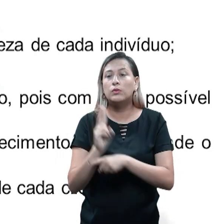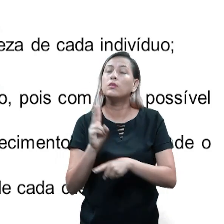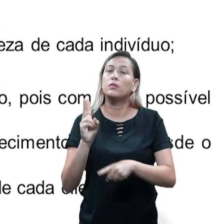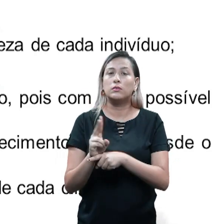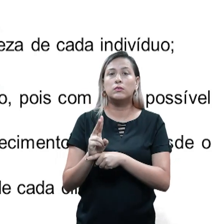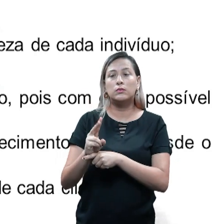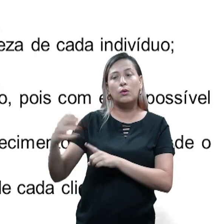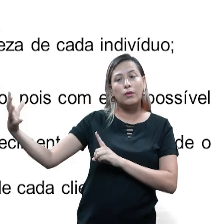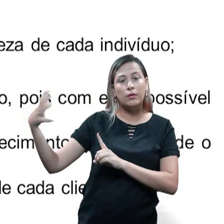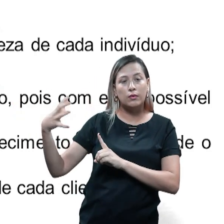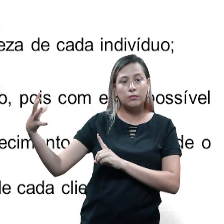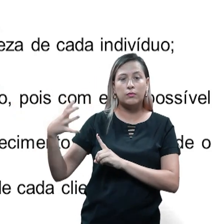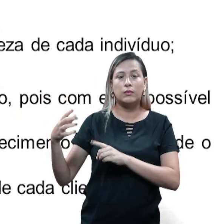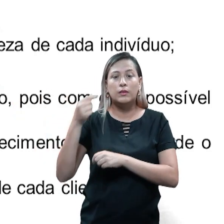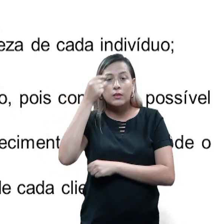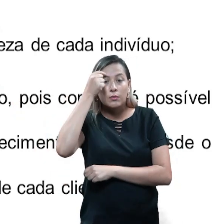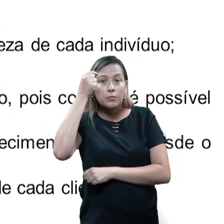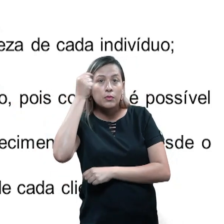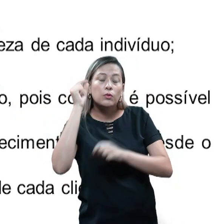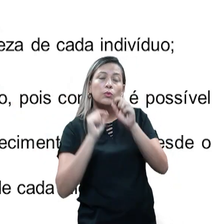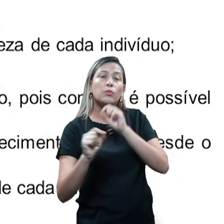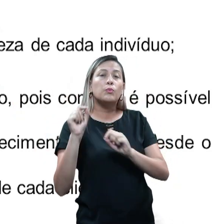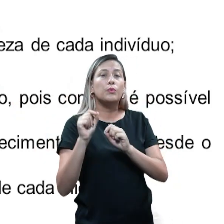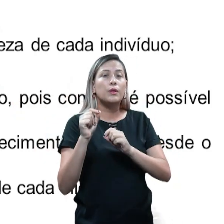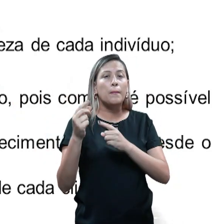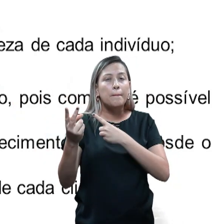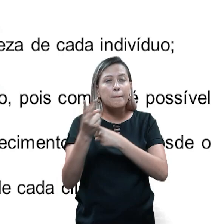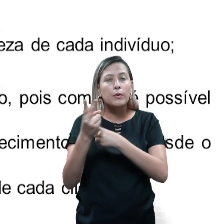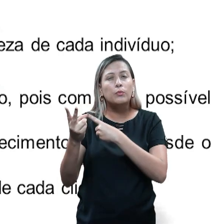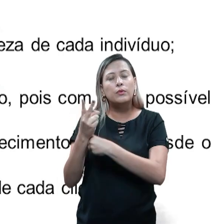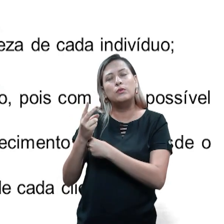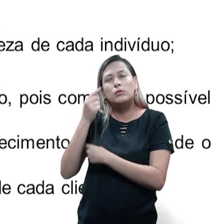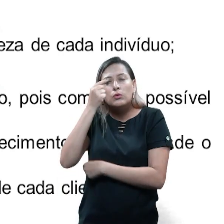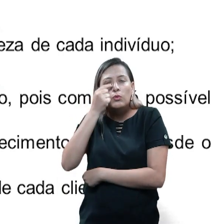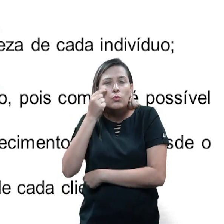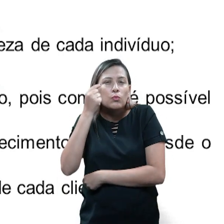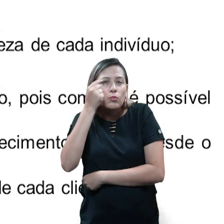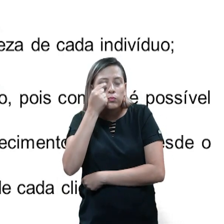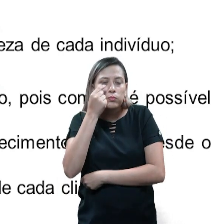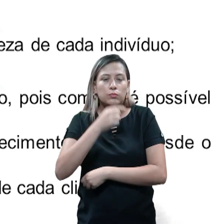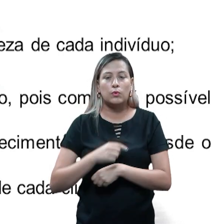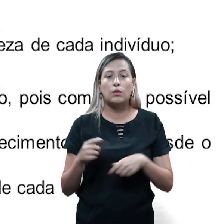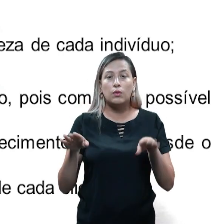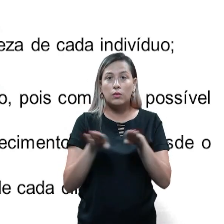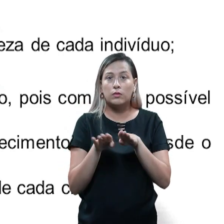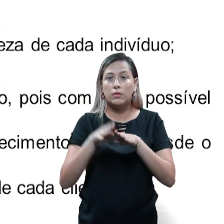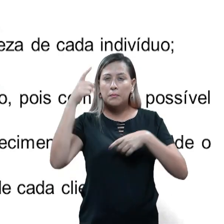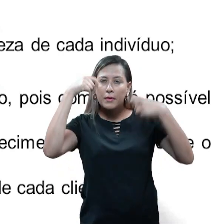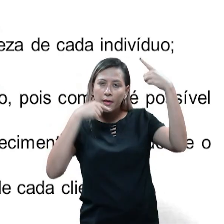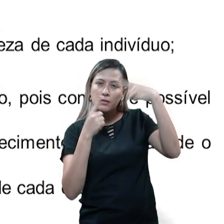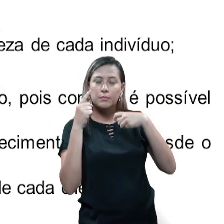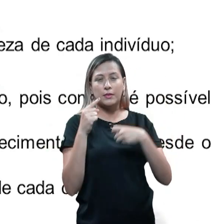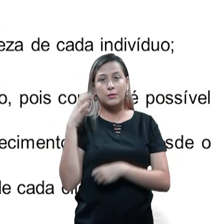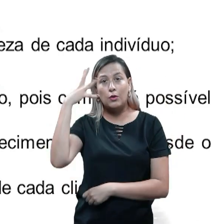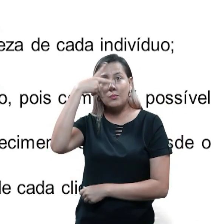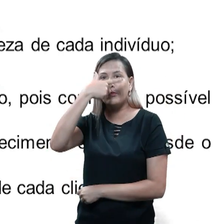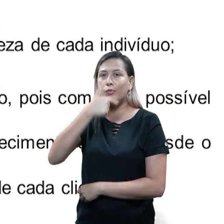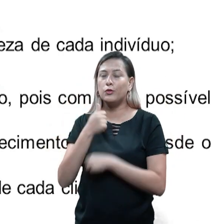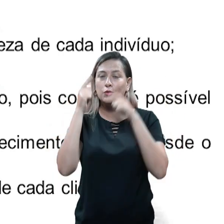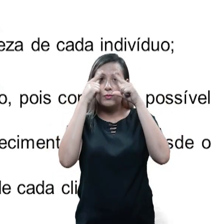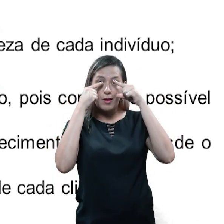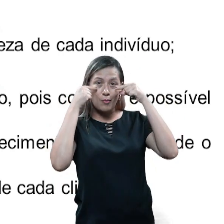térmicos. As sobrancelhas têm a função de proteção do globo ocular, que dão a expressão e o embelezamento ao